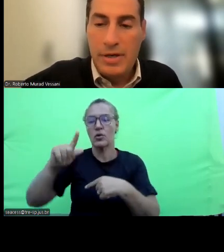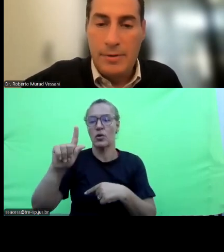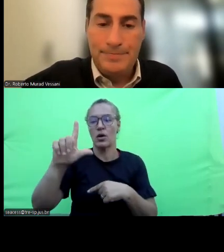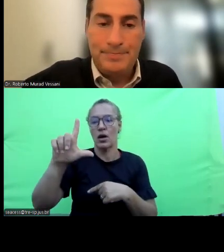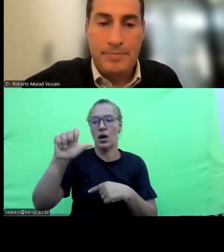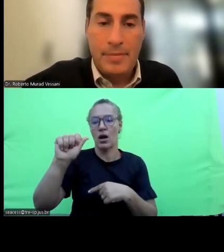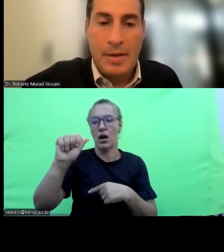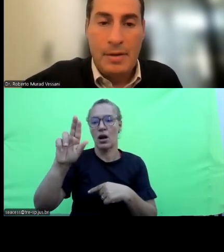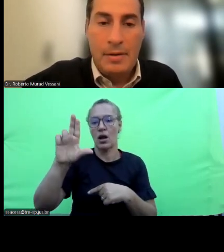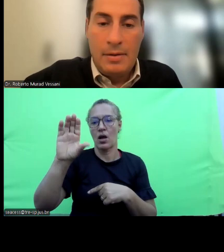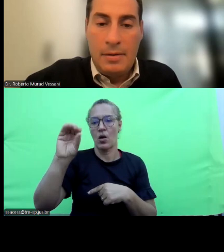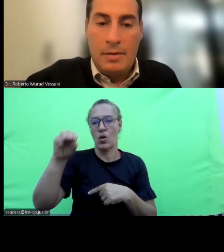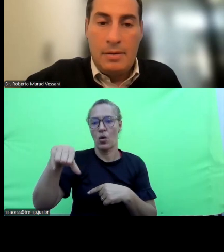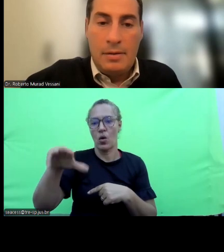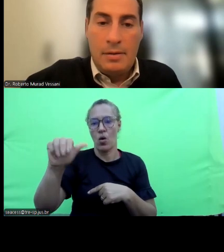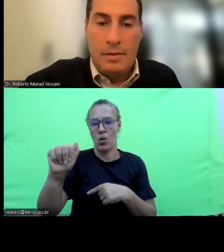forma geral.